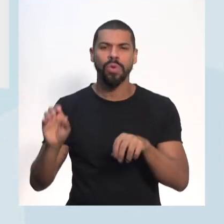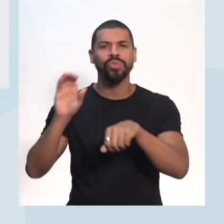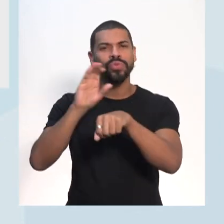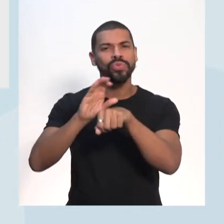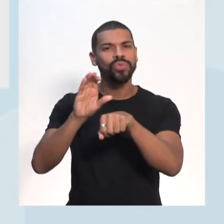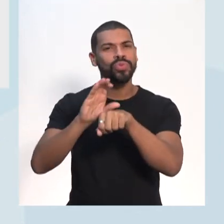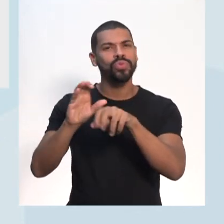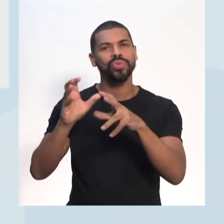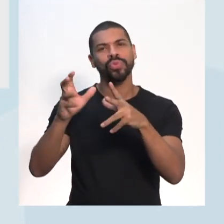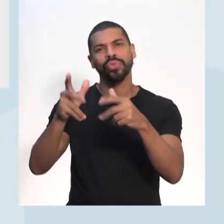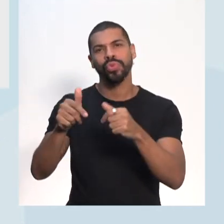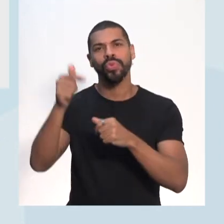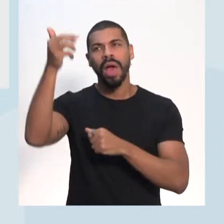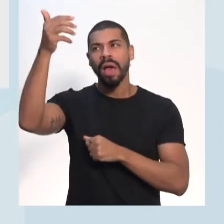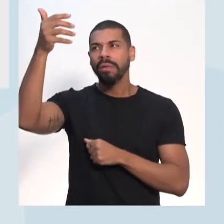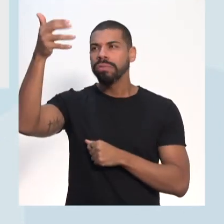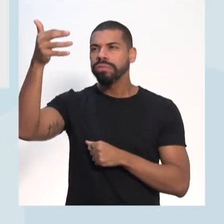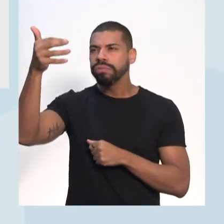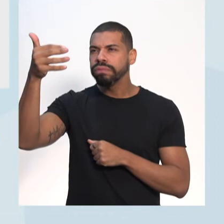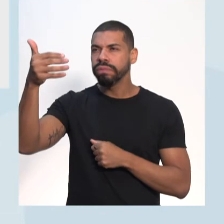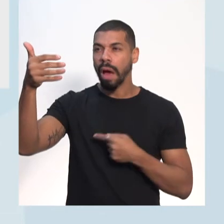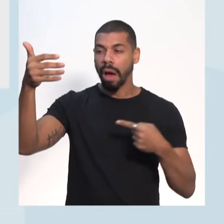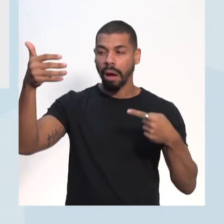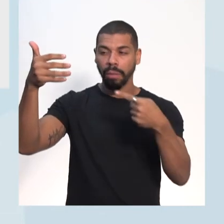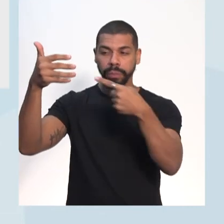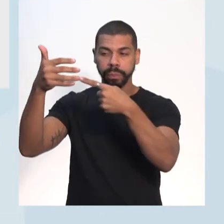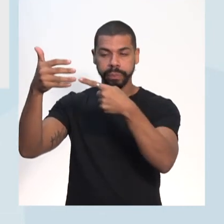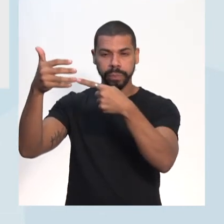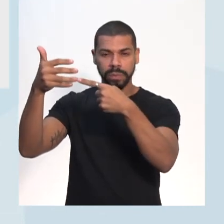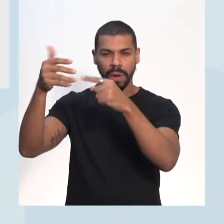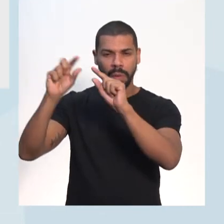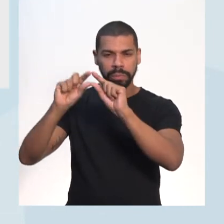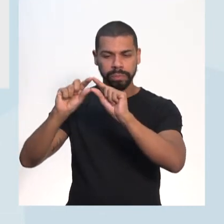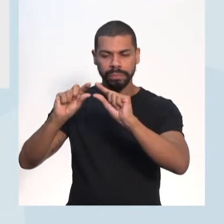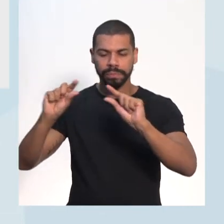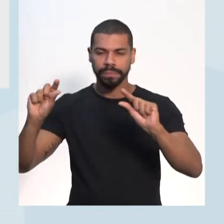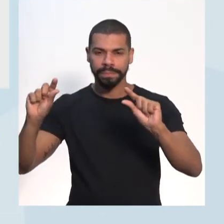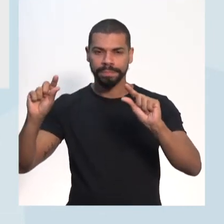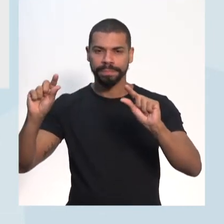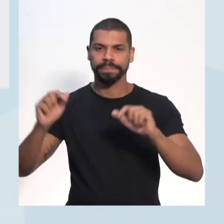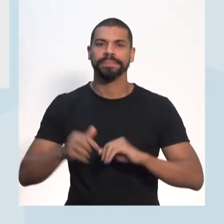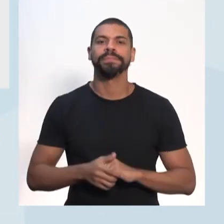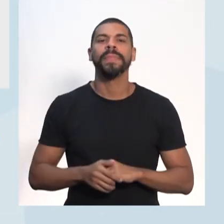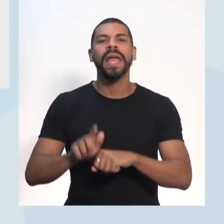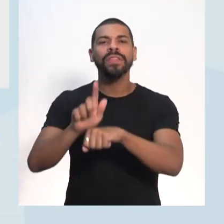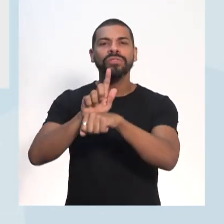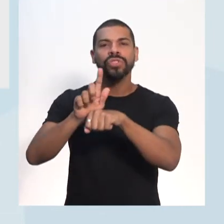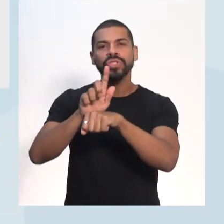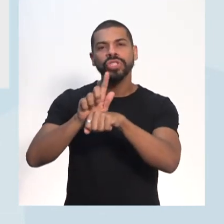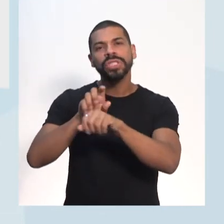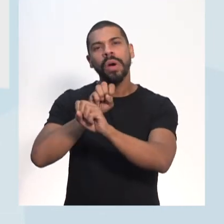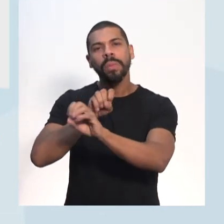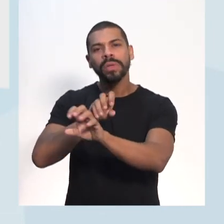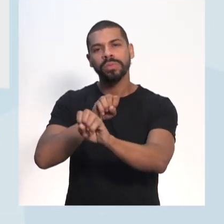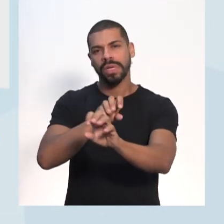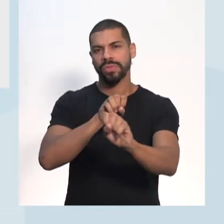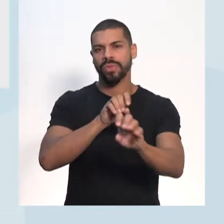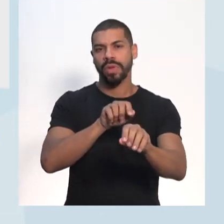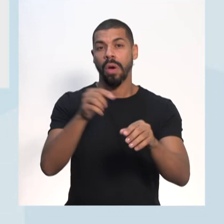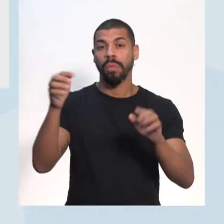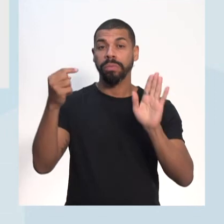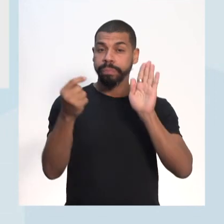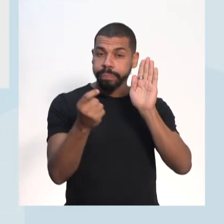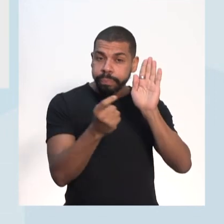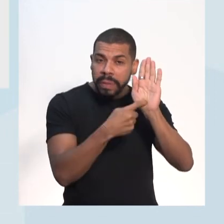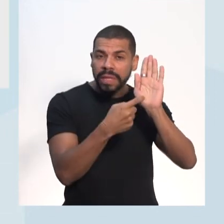cursos. Então, lá vocês vão procurar, neste caso do questionário, vocês vão procurar o item Gestão Educacional. Clicando